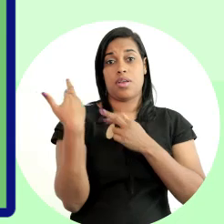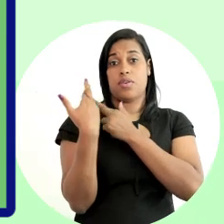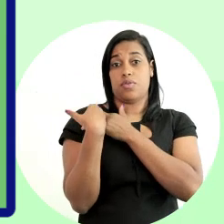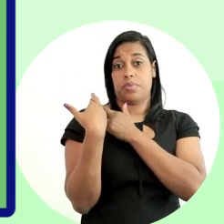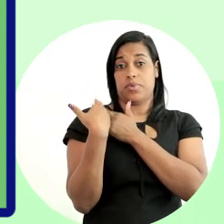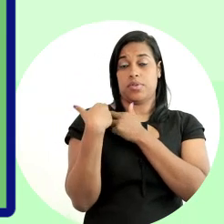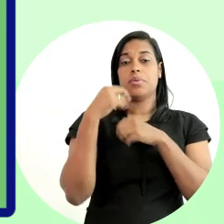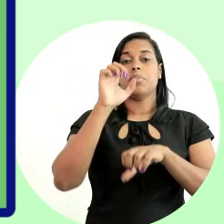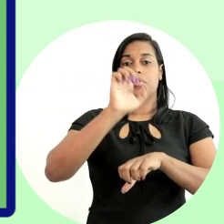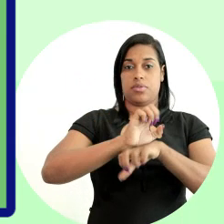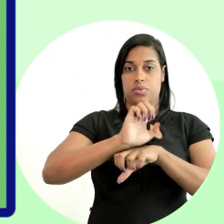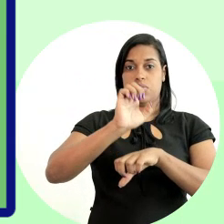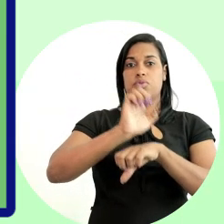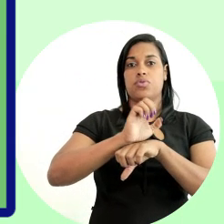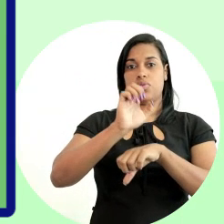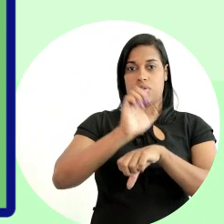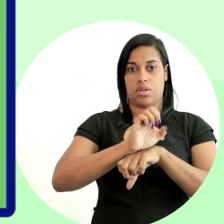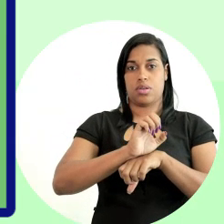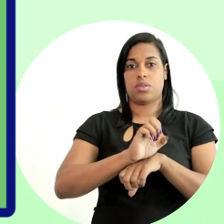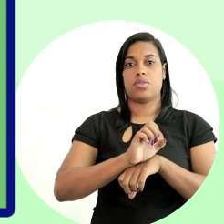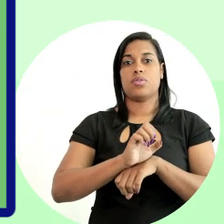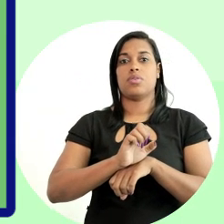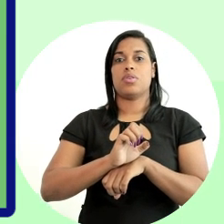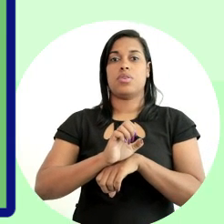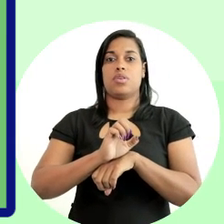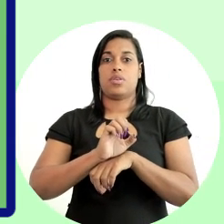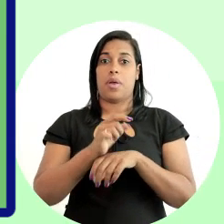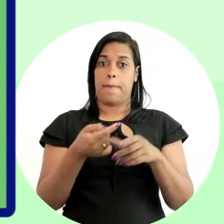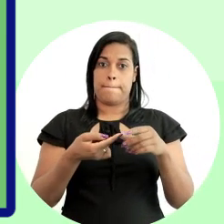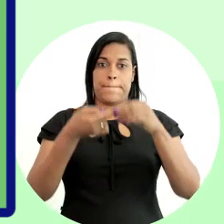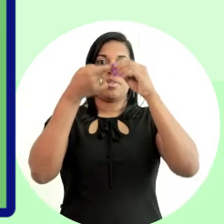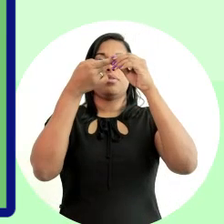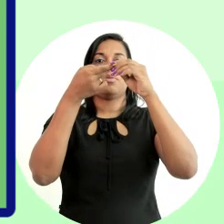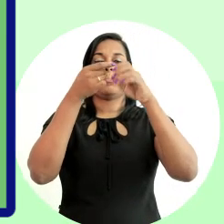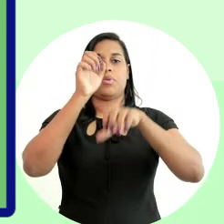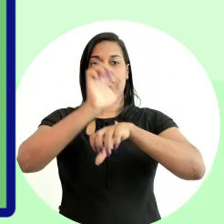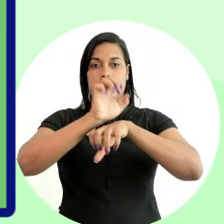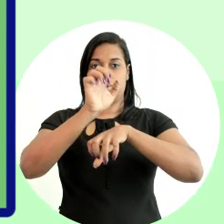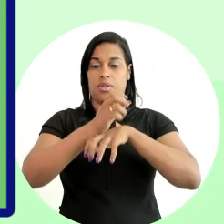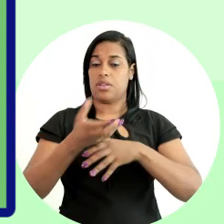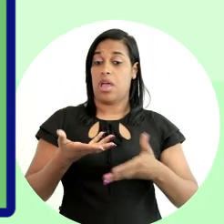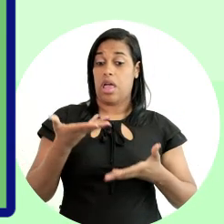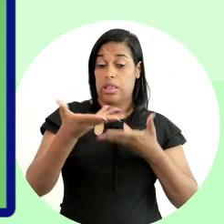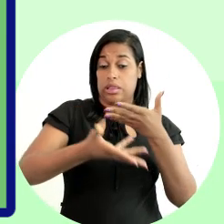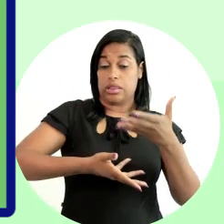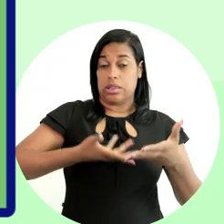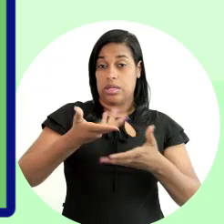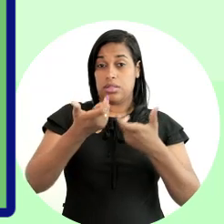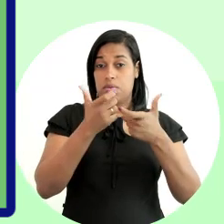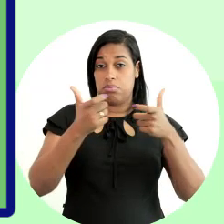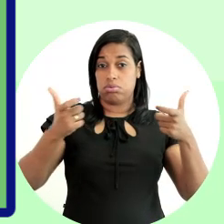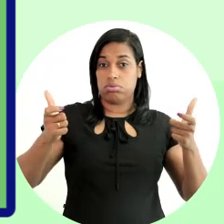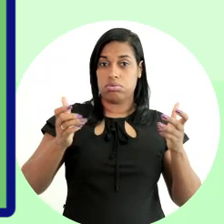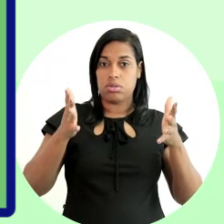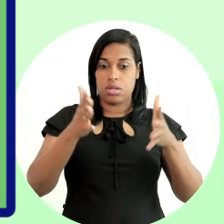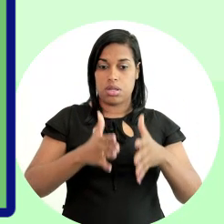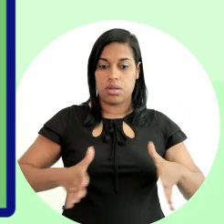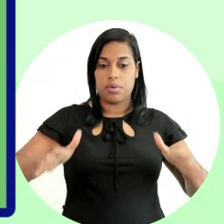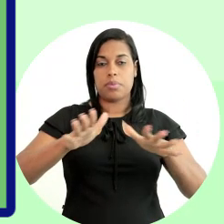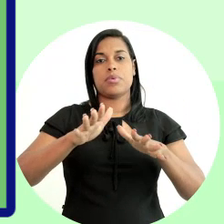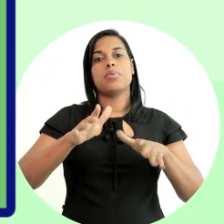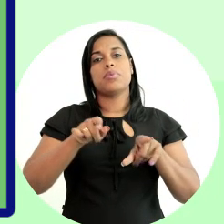a responsabilidade está sob o governo estadual, principalmente, que atende a maior parte do